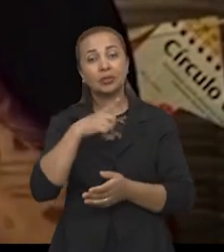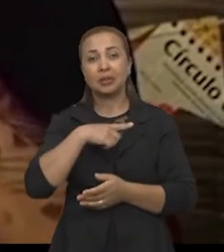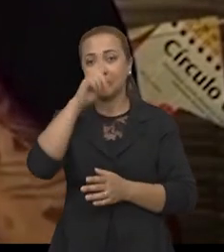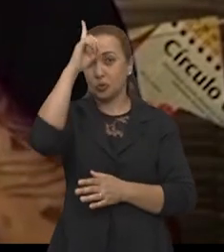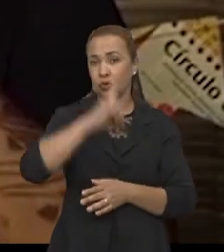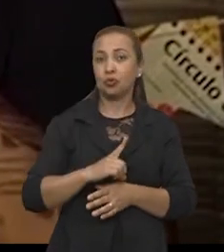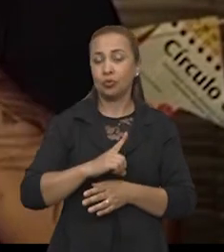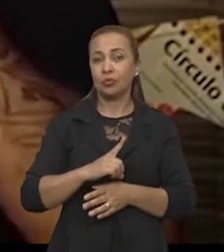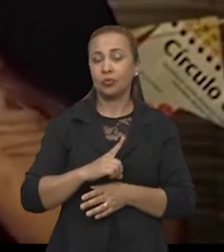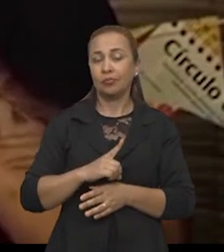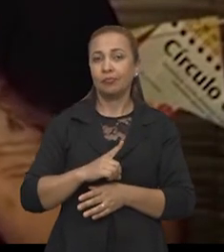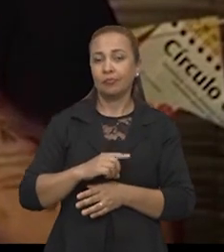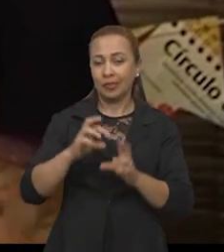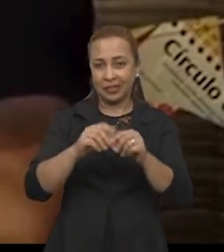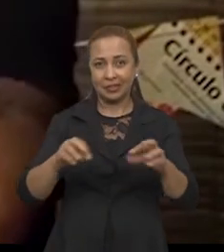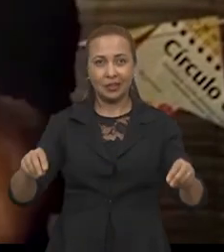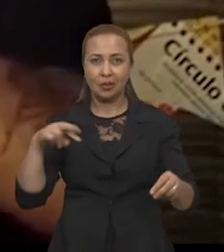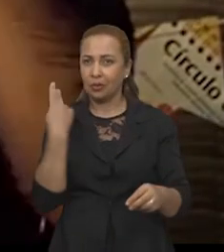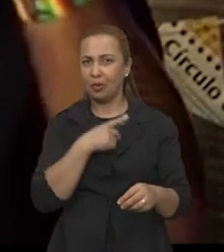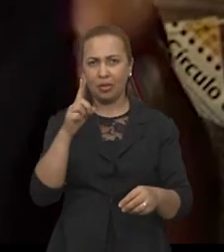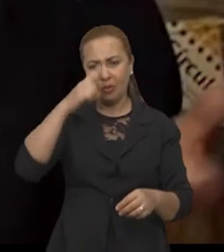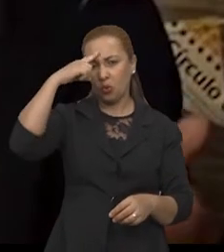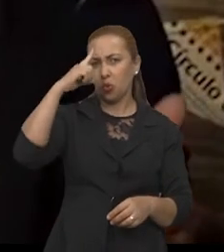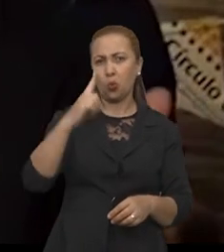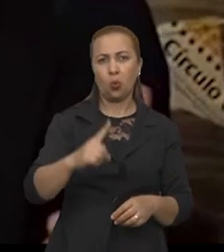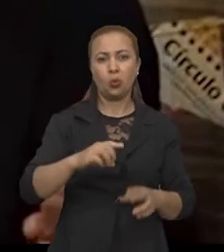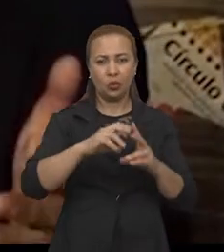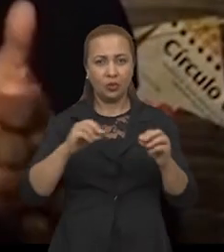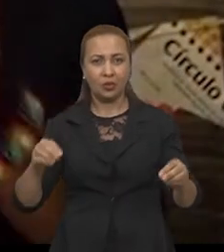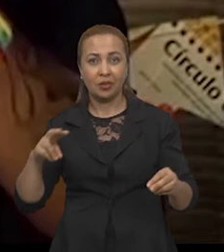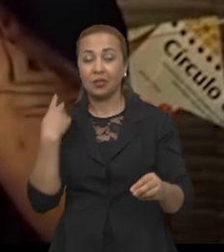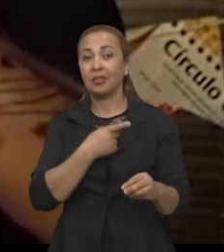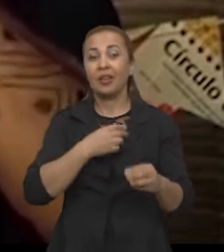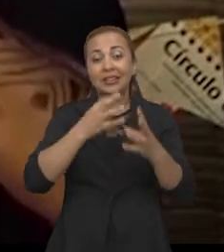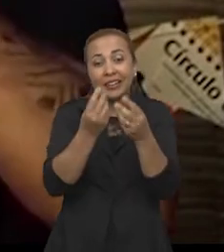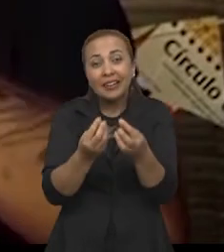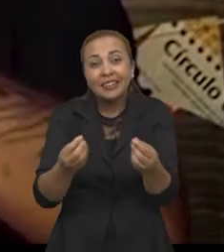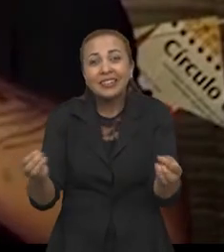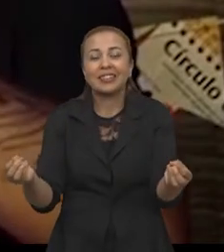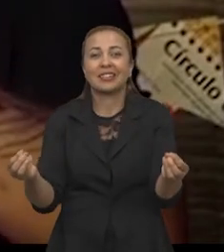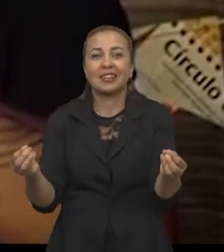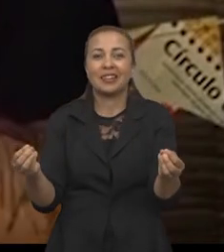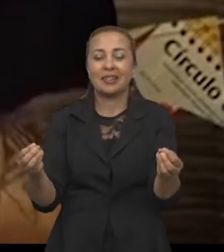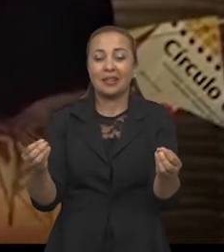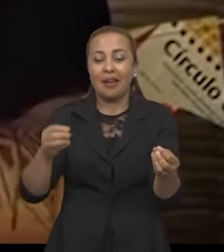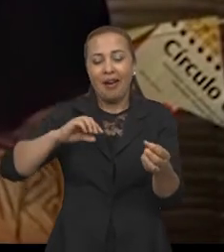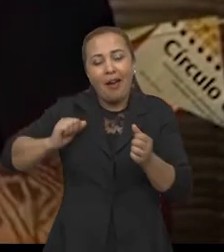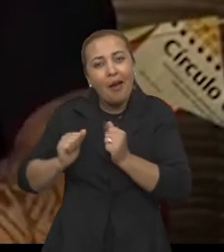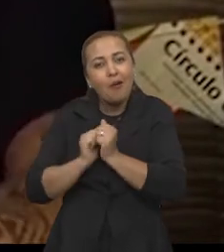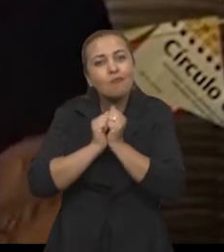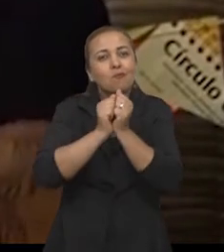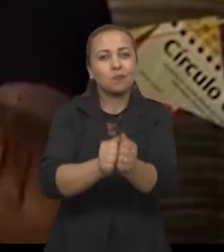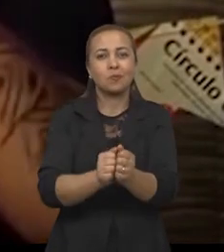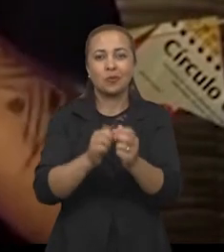ao território. Nós, os índios, não éramos donos do território. Nós somos a própria terra. Esse direito é um